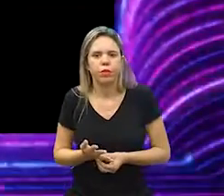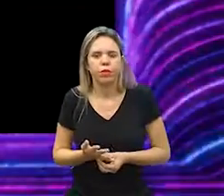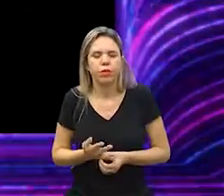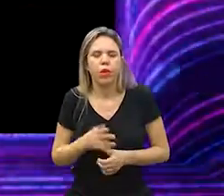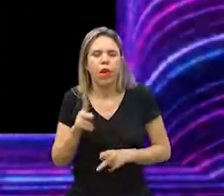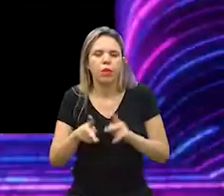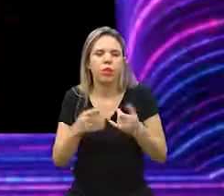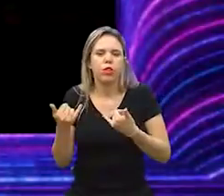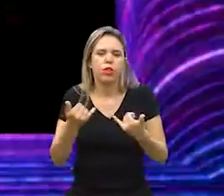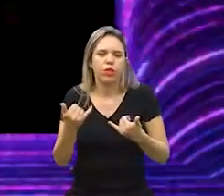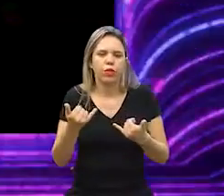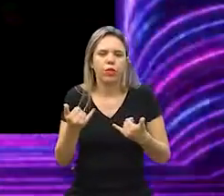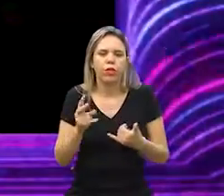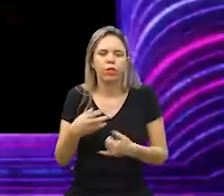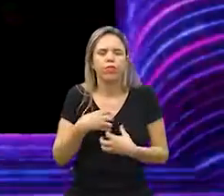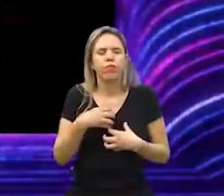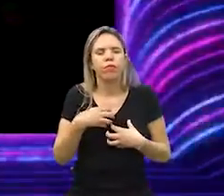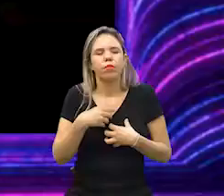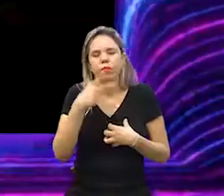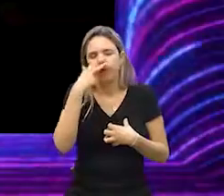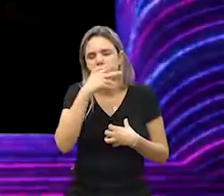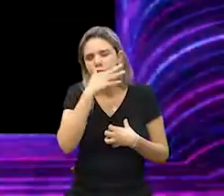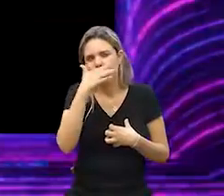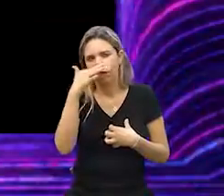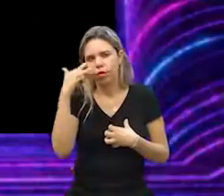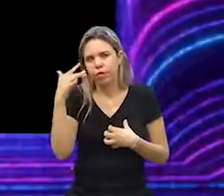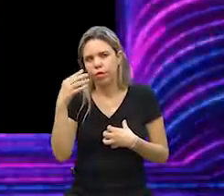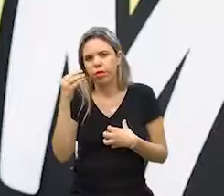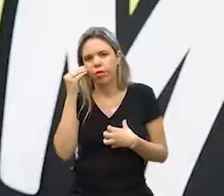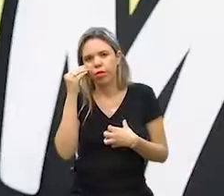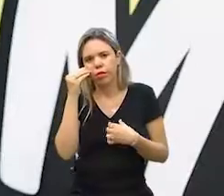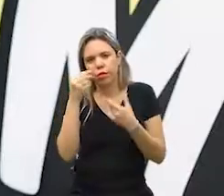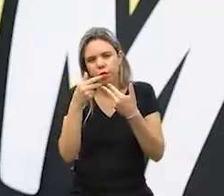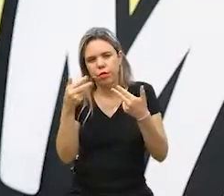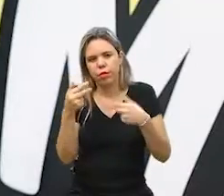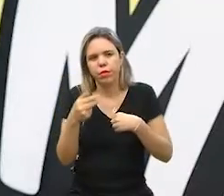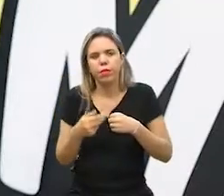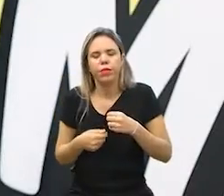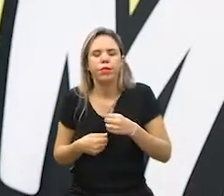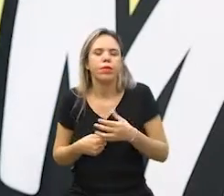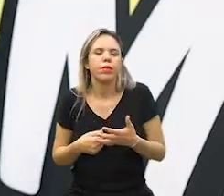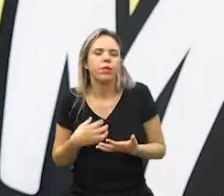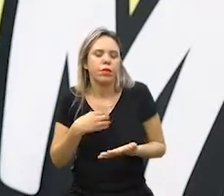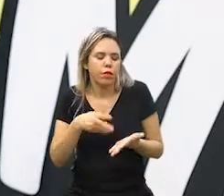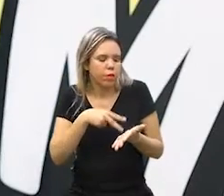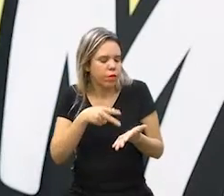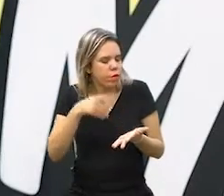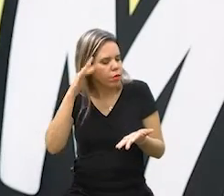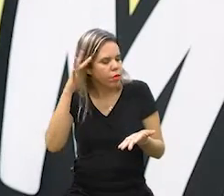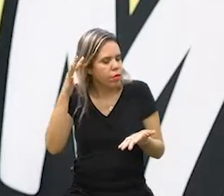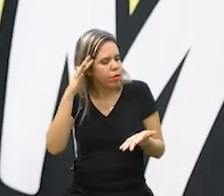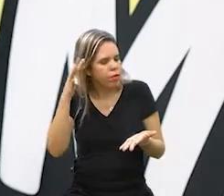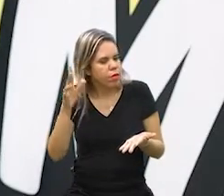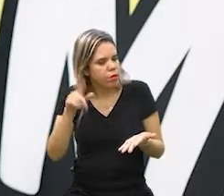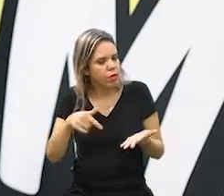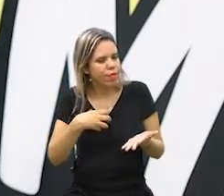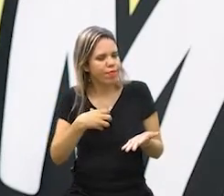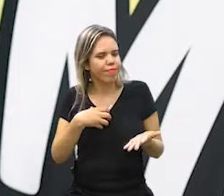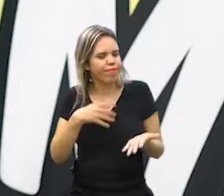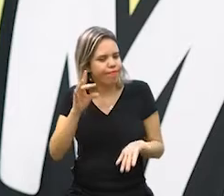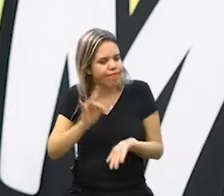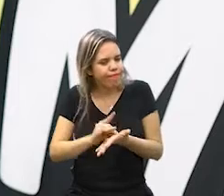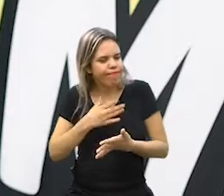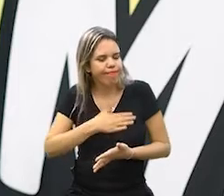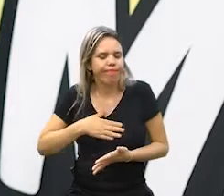as pessoas dizem que aprendem, que sentem os cheiros, que provam os gostos, sabe? Sentem o cheiro do Bósforo. Isso, para mim, é